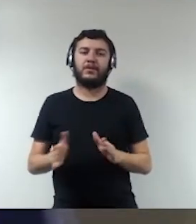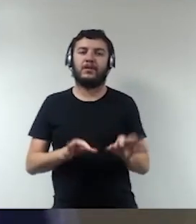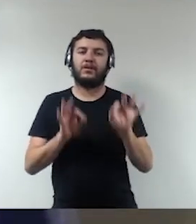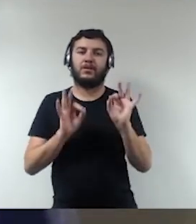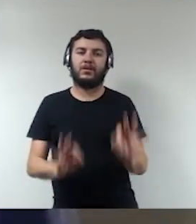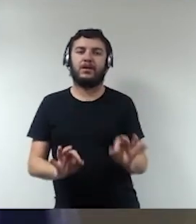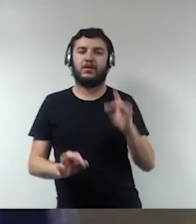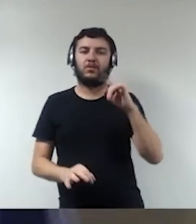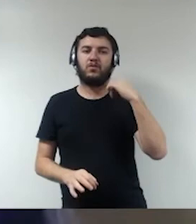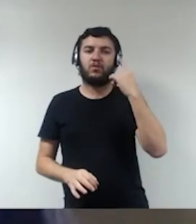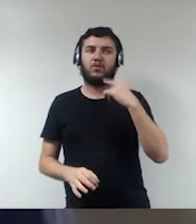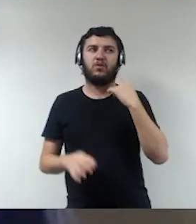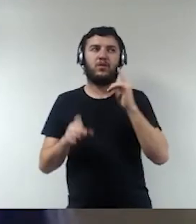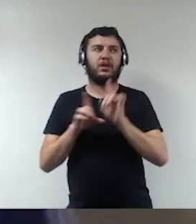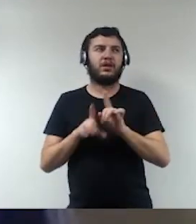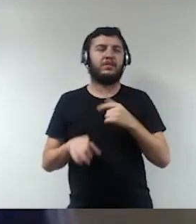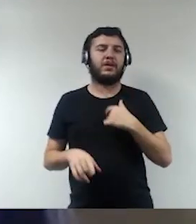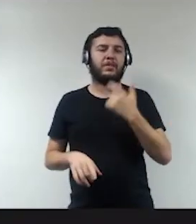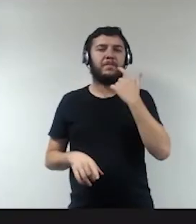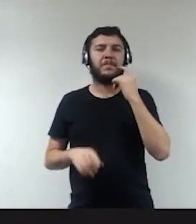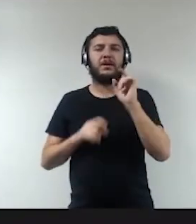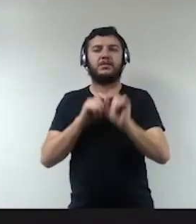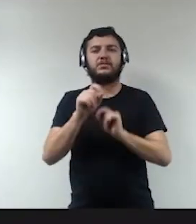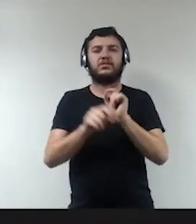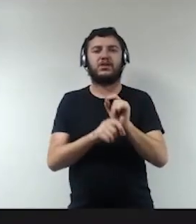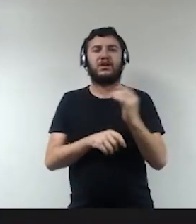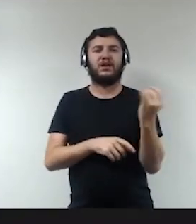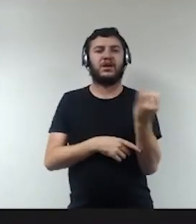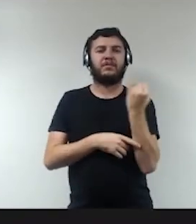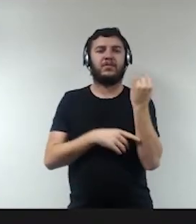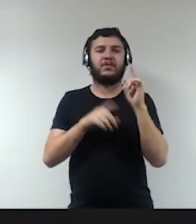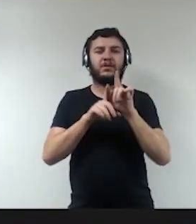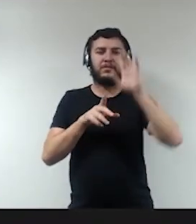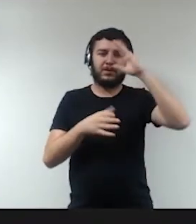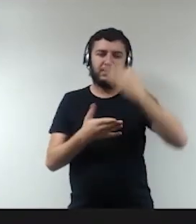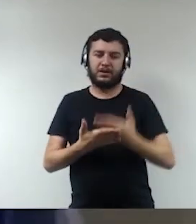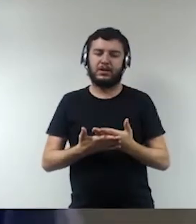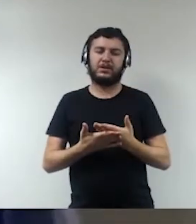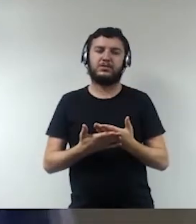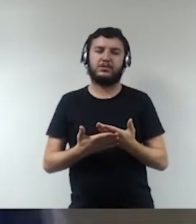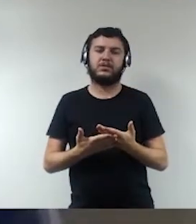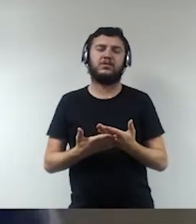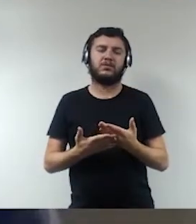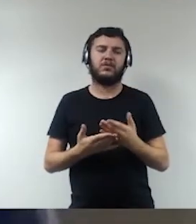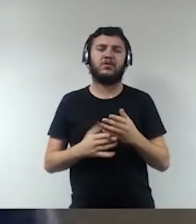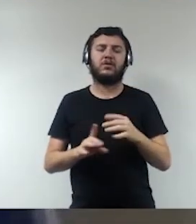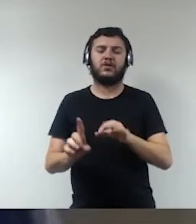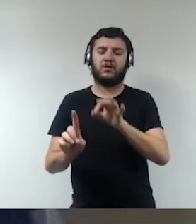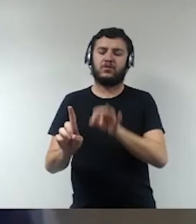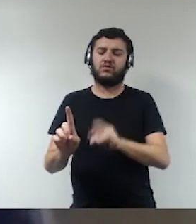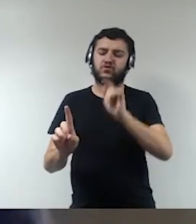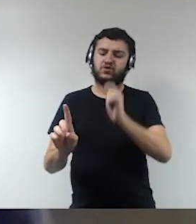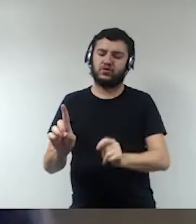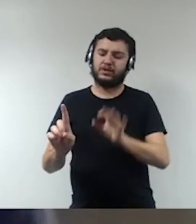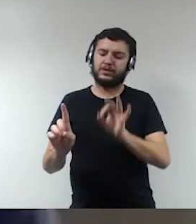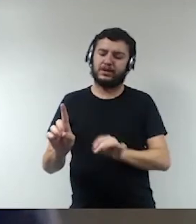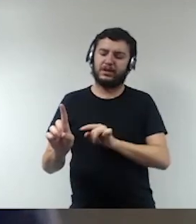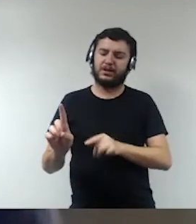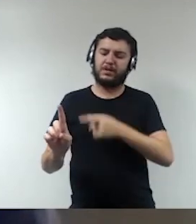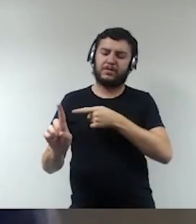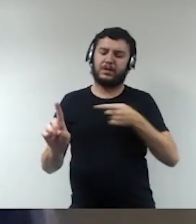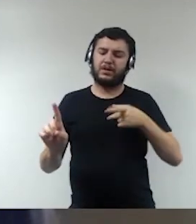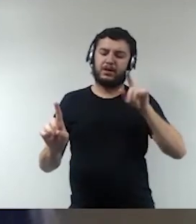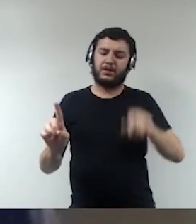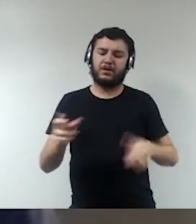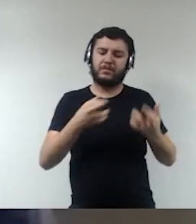Exatamente, doutora. Eu acho que o que é importante, eu acredito na legitimidade do juiz como presidente do